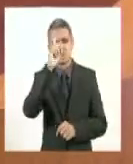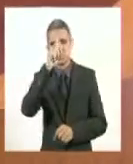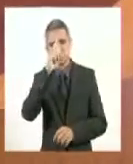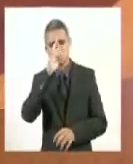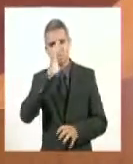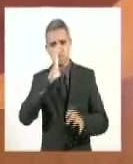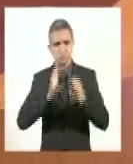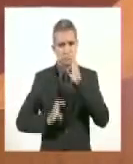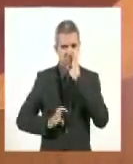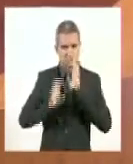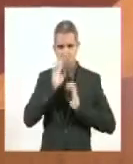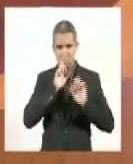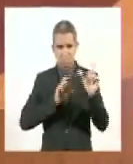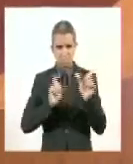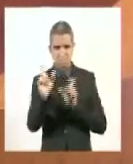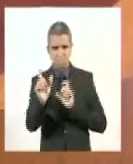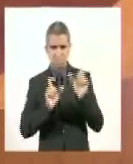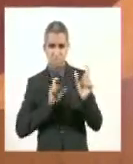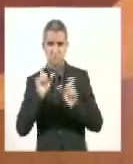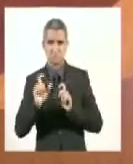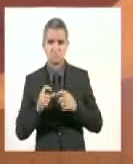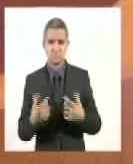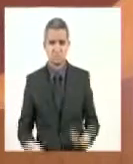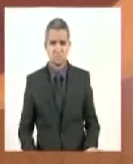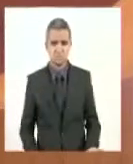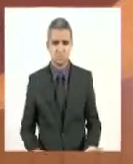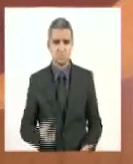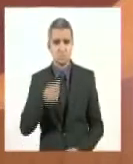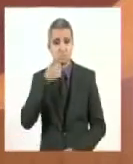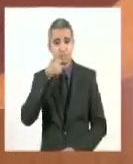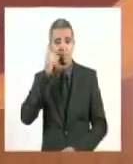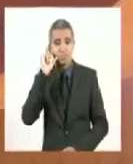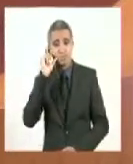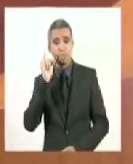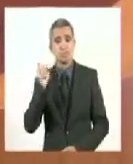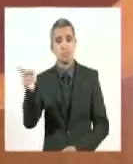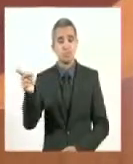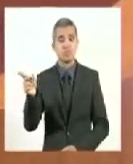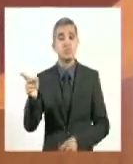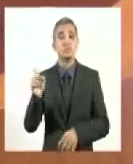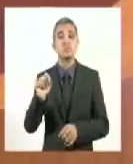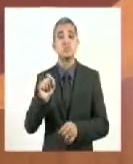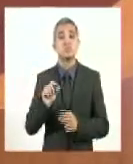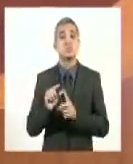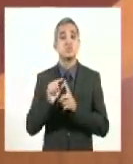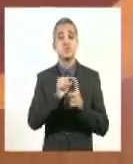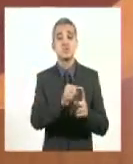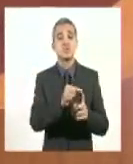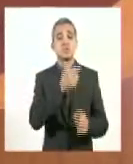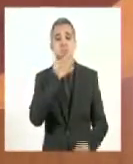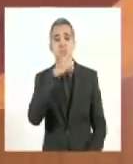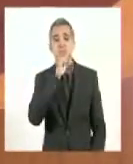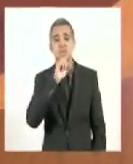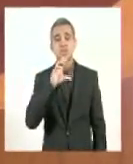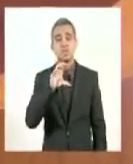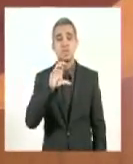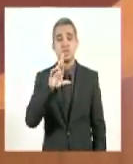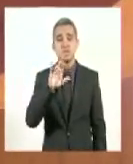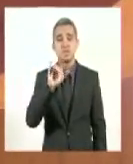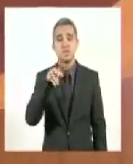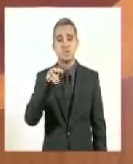dias, principalmente quando ontem Vossa Excelência chegou, chamou meu pai de criminoso e das piores